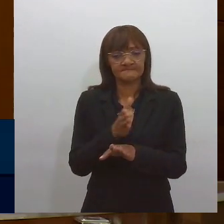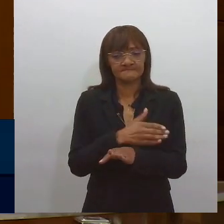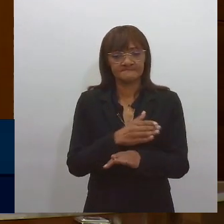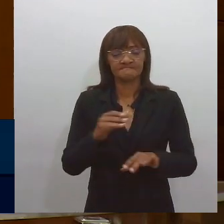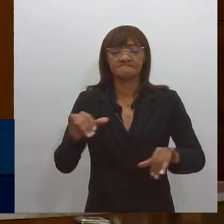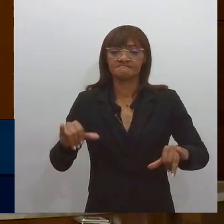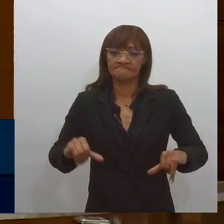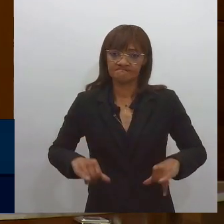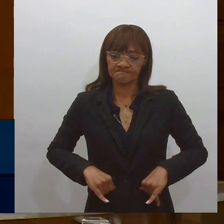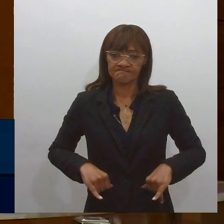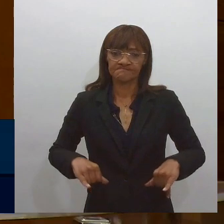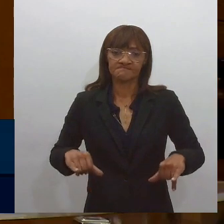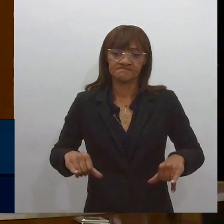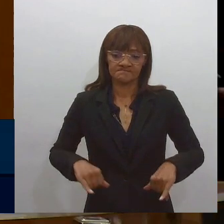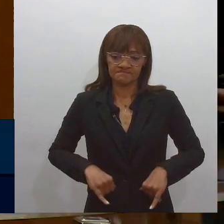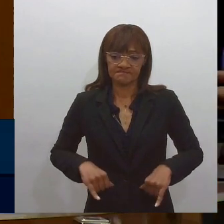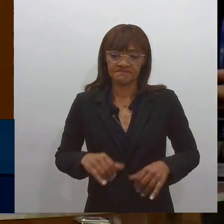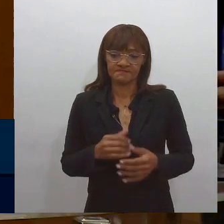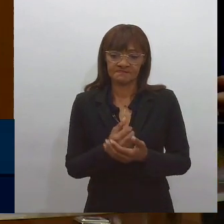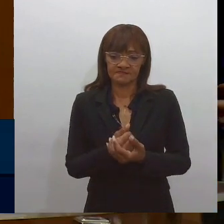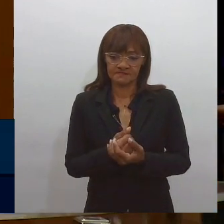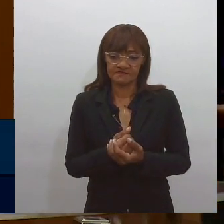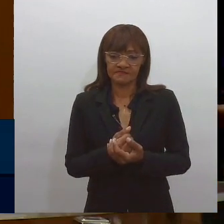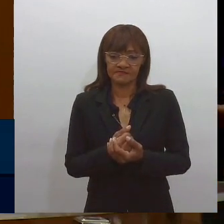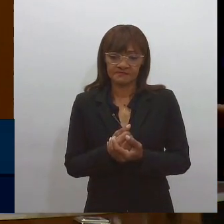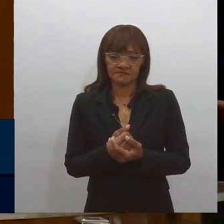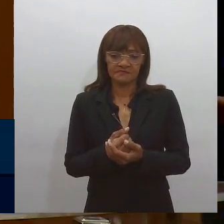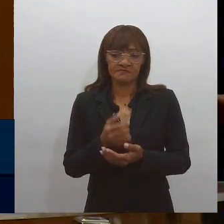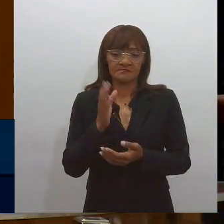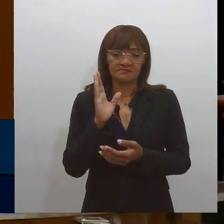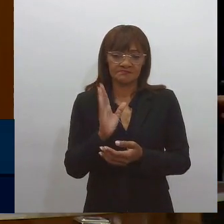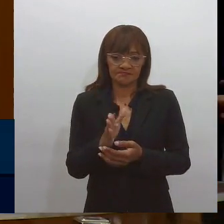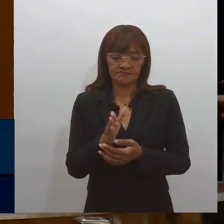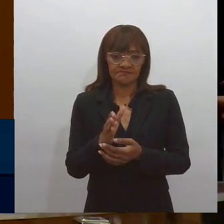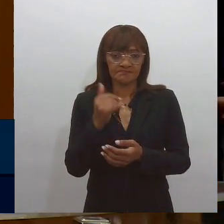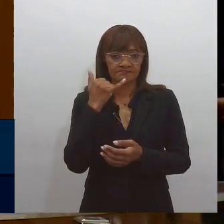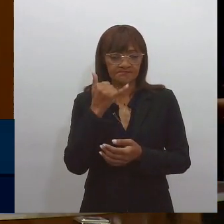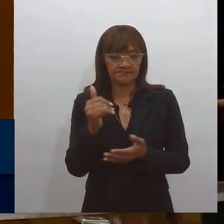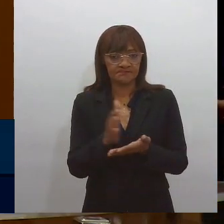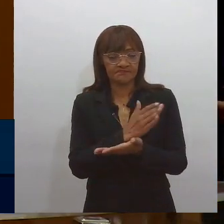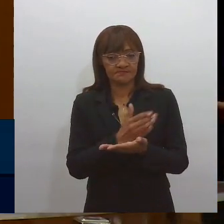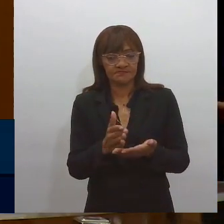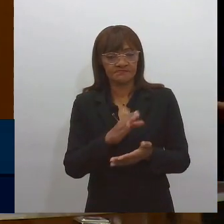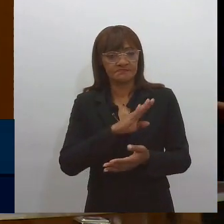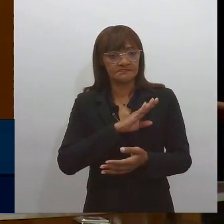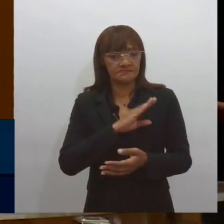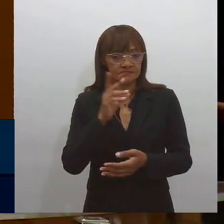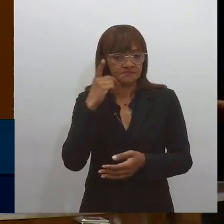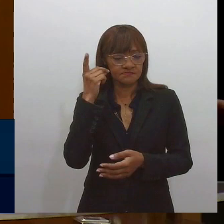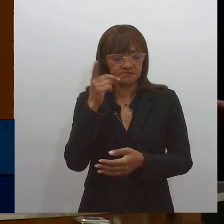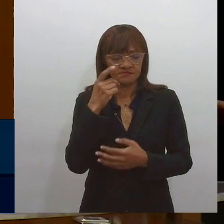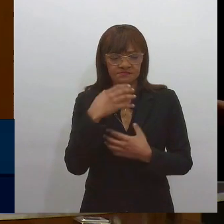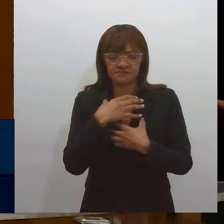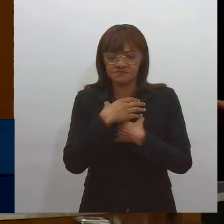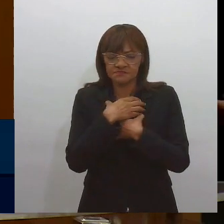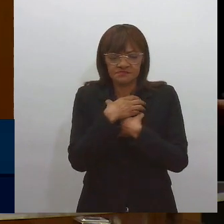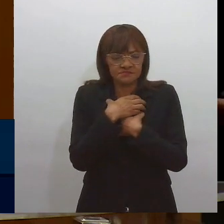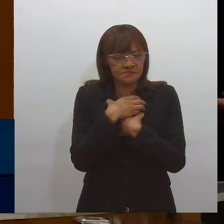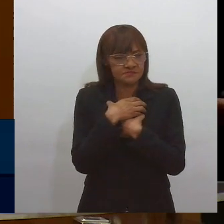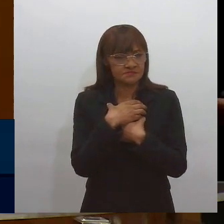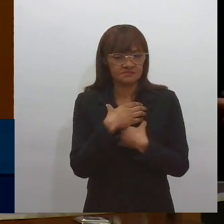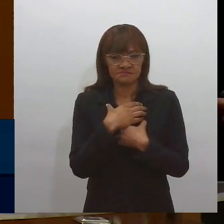Grande do Sul já mantive contato com alguns colegas deputados realmente um cenário de devastação felizmente vidas né foram